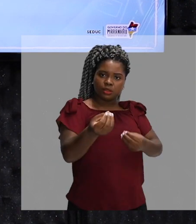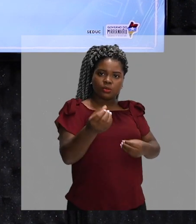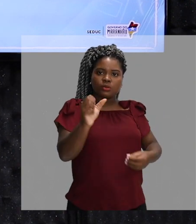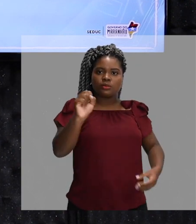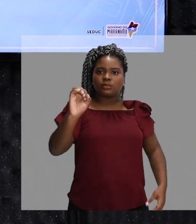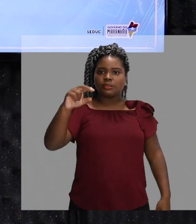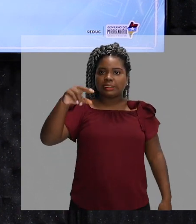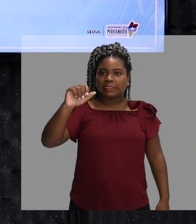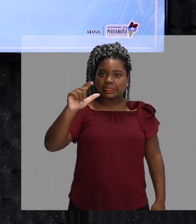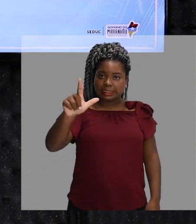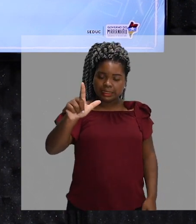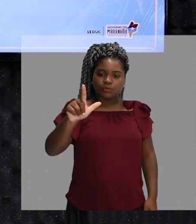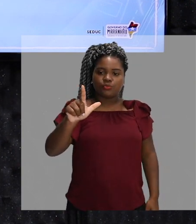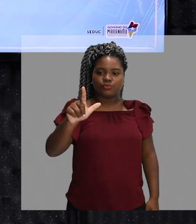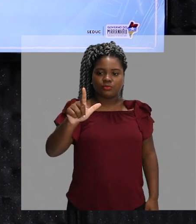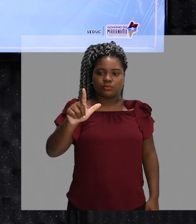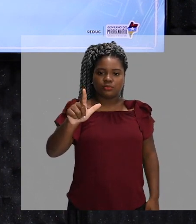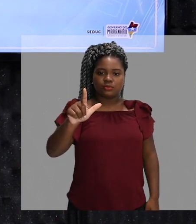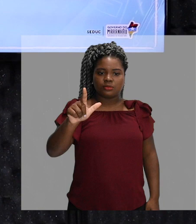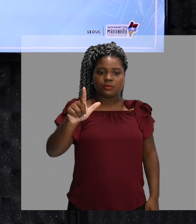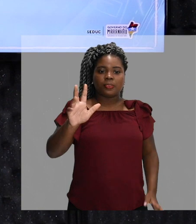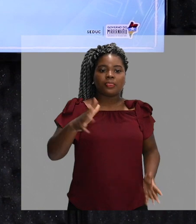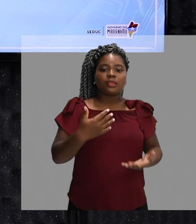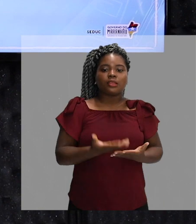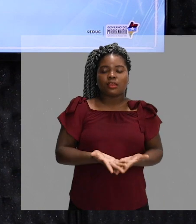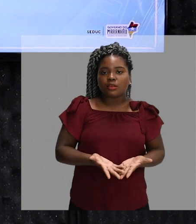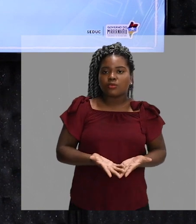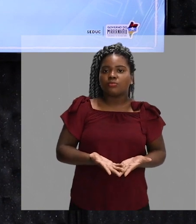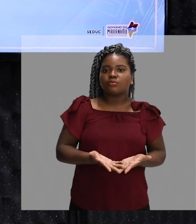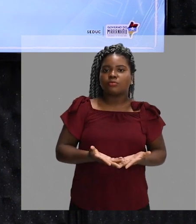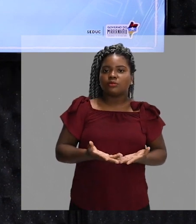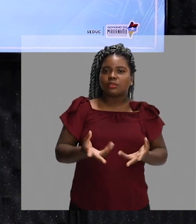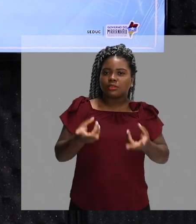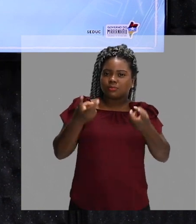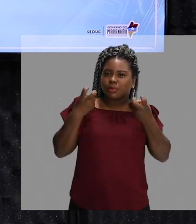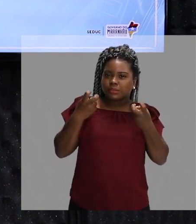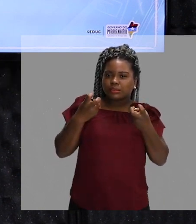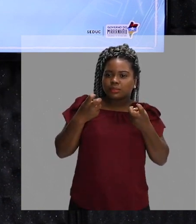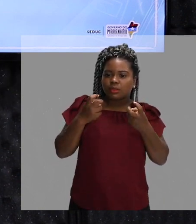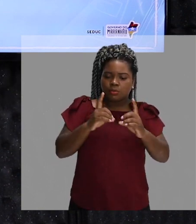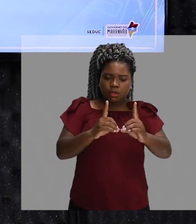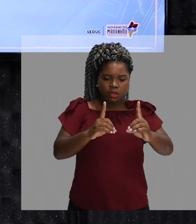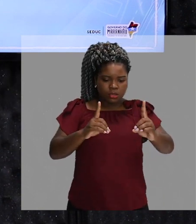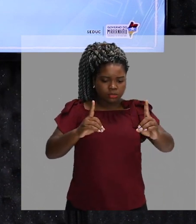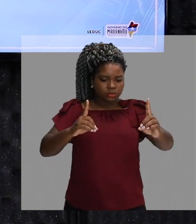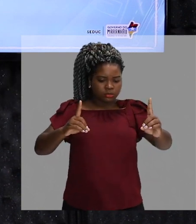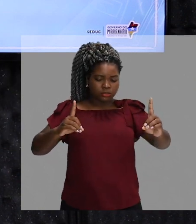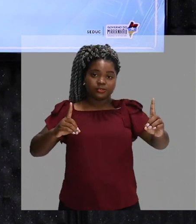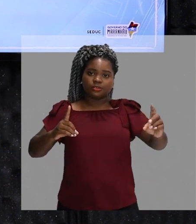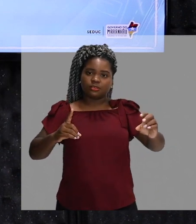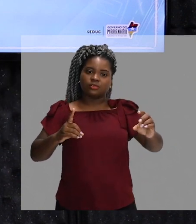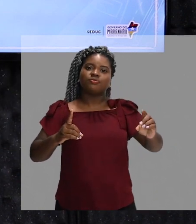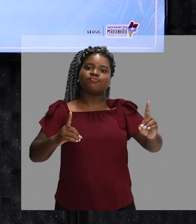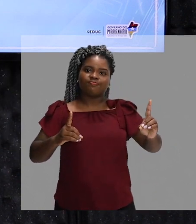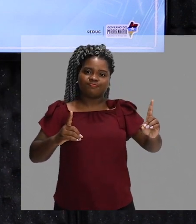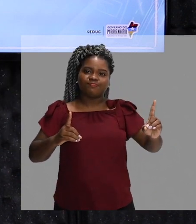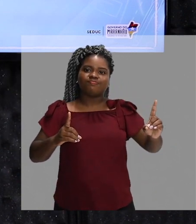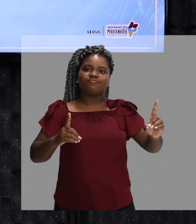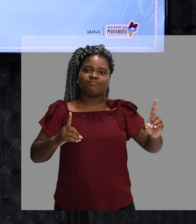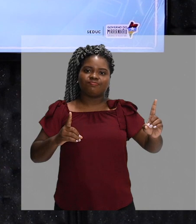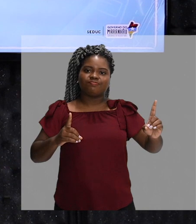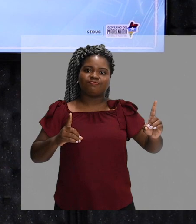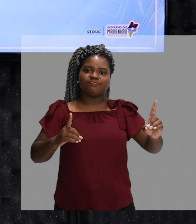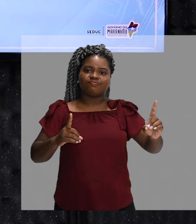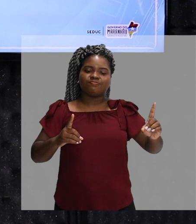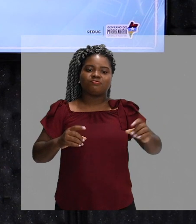e assim eles calculam, os radares, eles calculam a distância em que o objeto está ou a sua